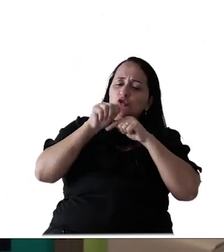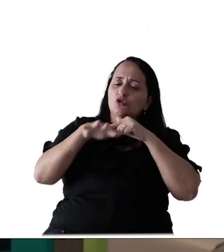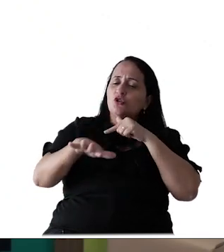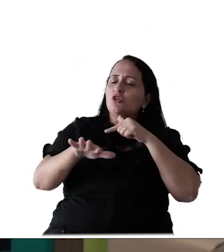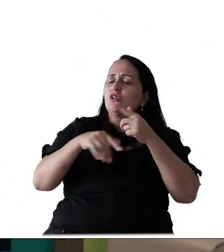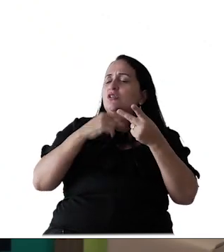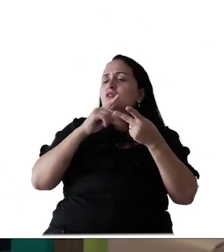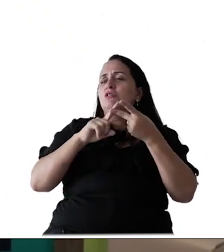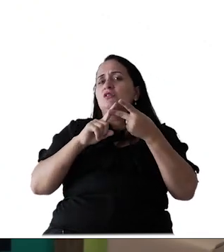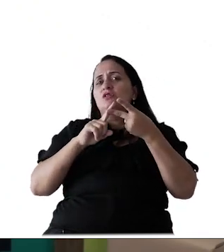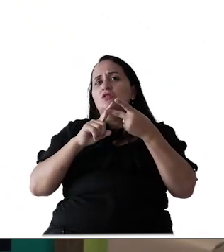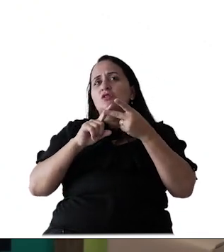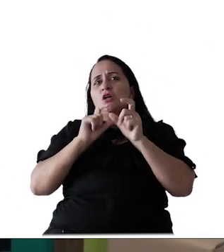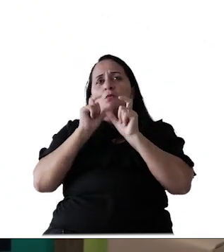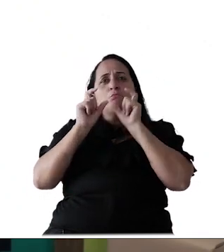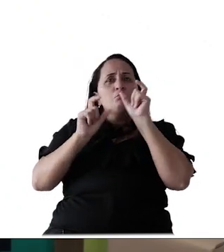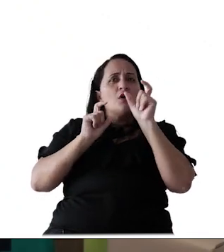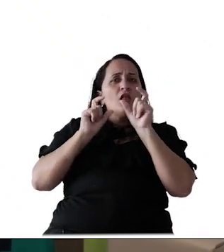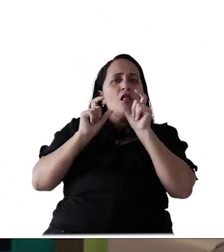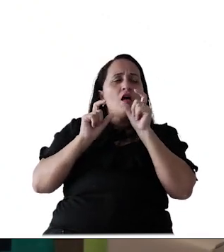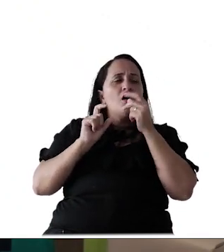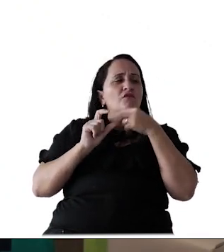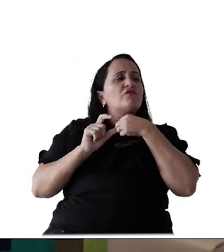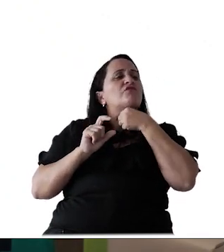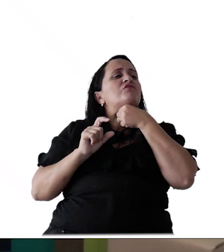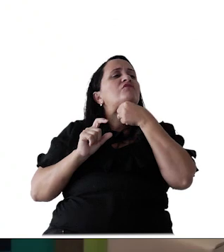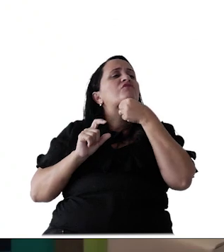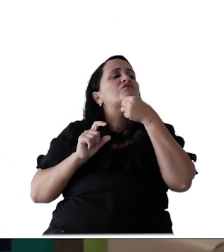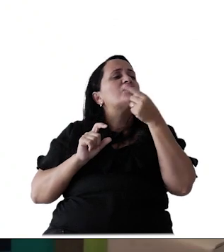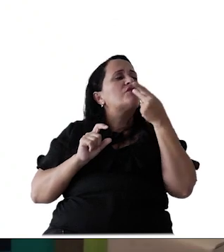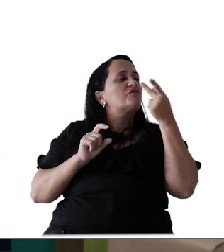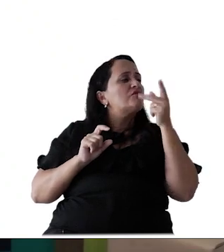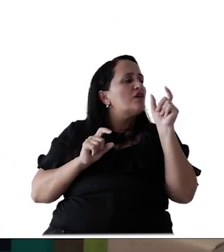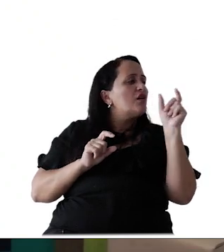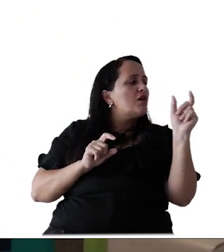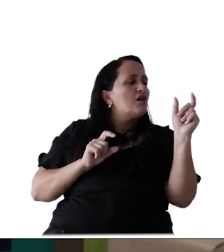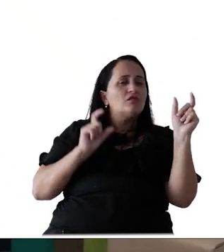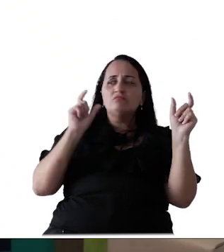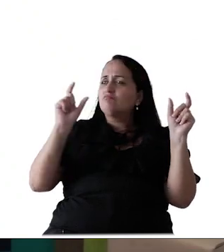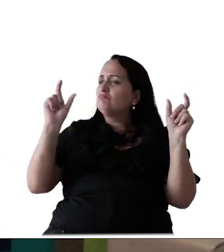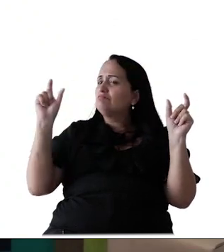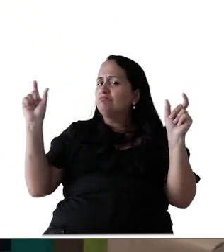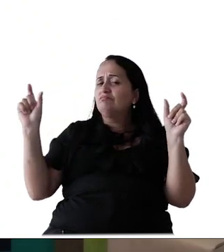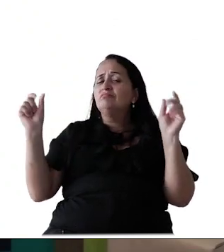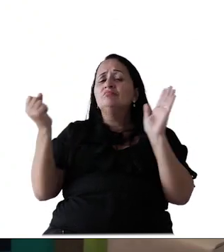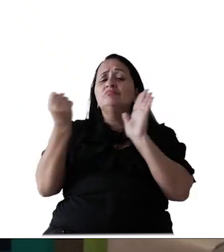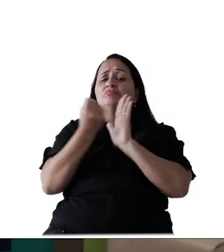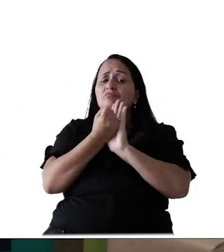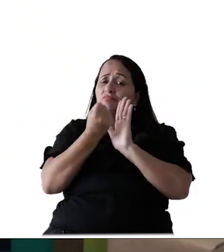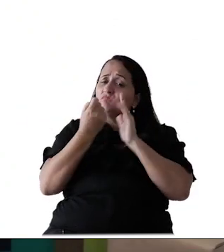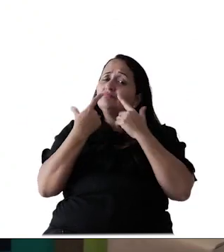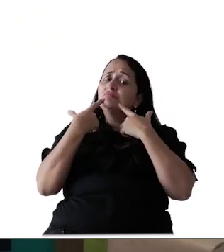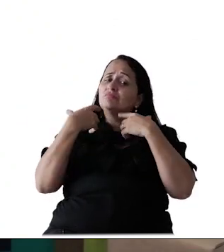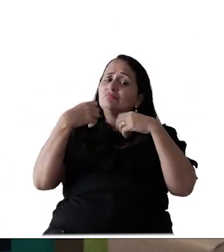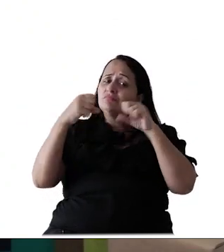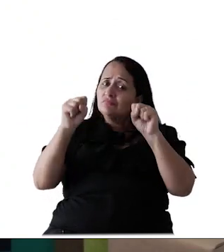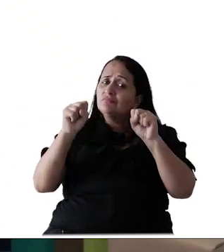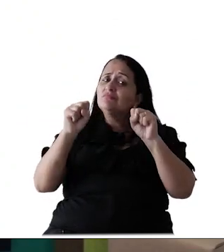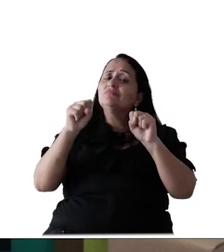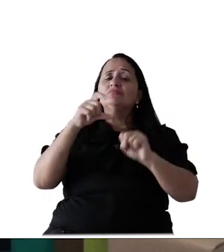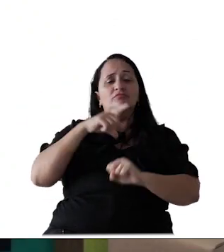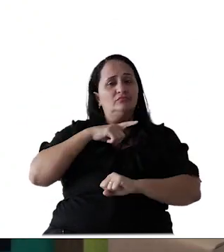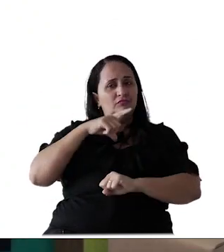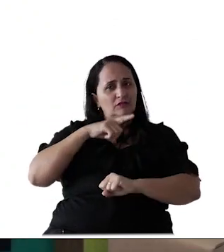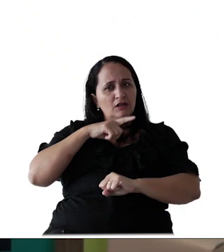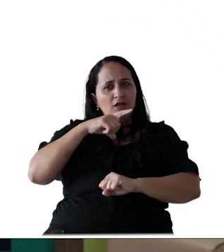as expressões regionais também fazem parte de marcas linguísticas presentes no